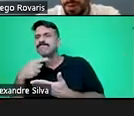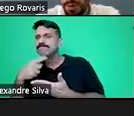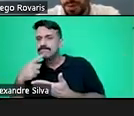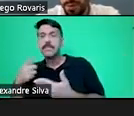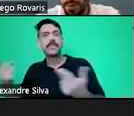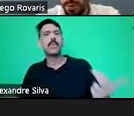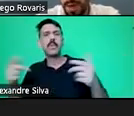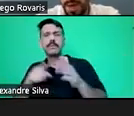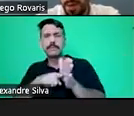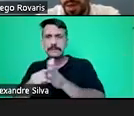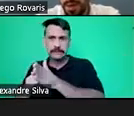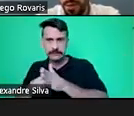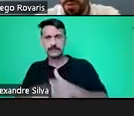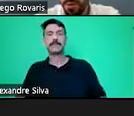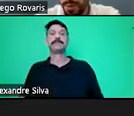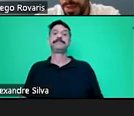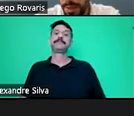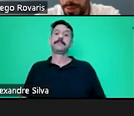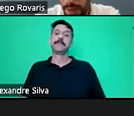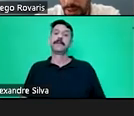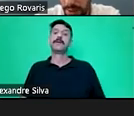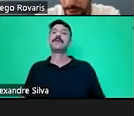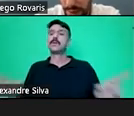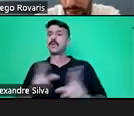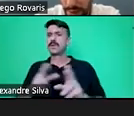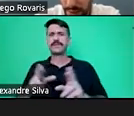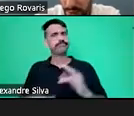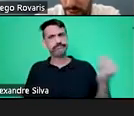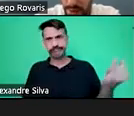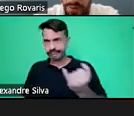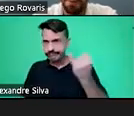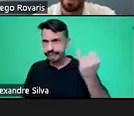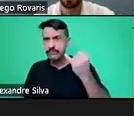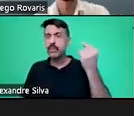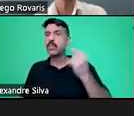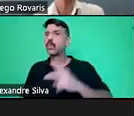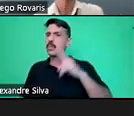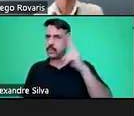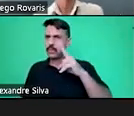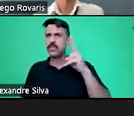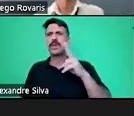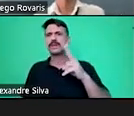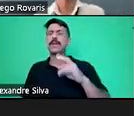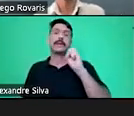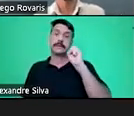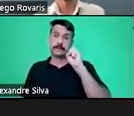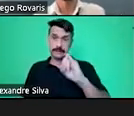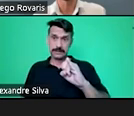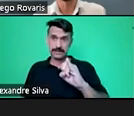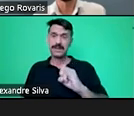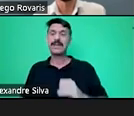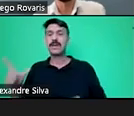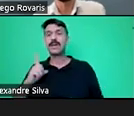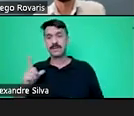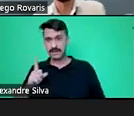tem? Uma correlação super significativa e grande, então inversa, ou seja, quanto mais